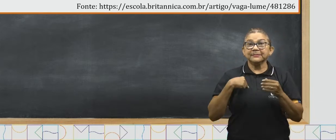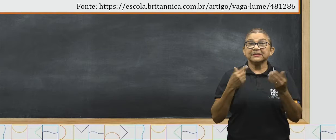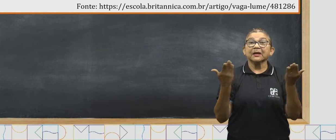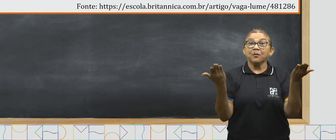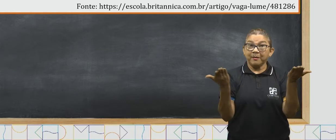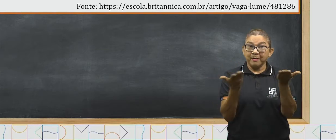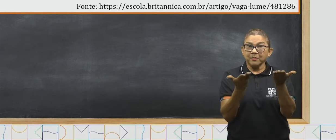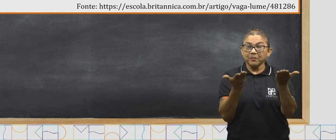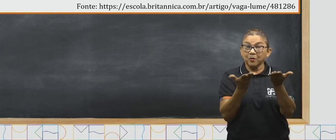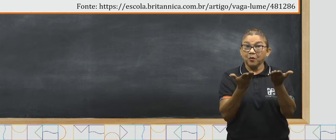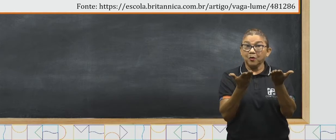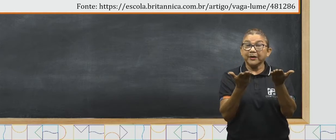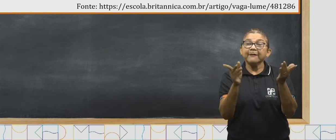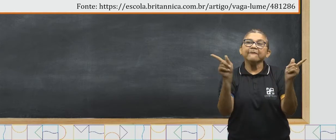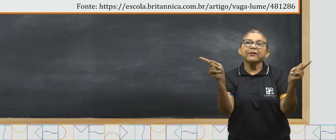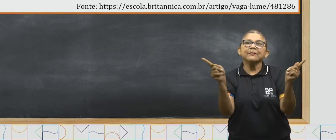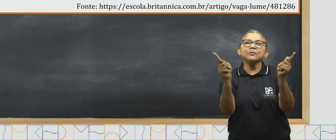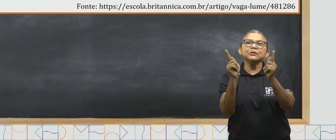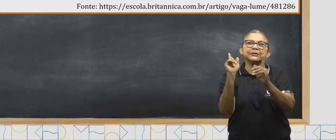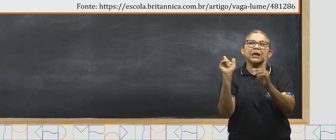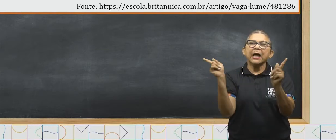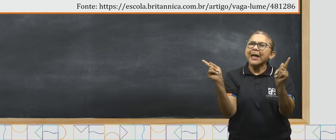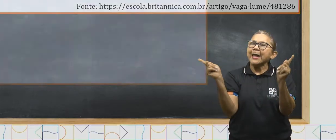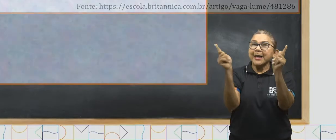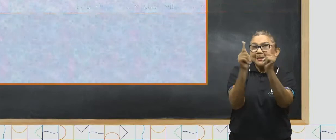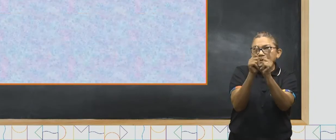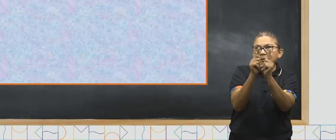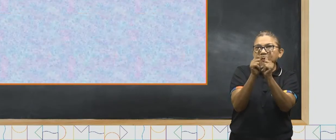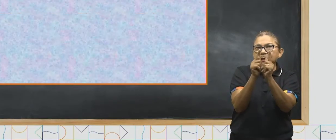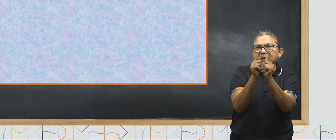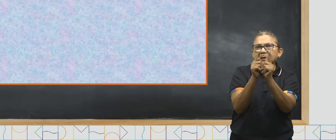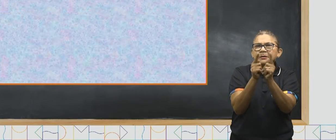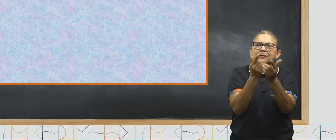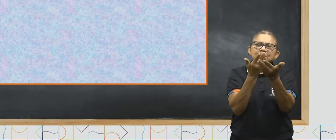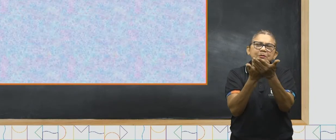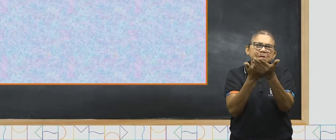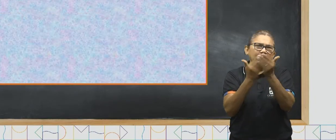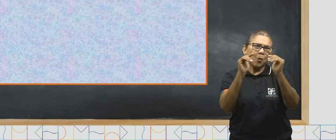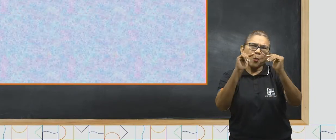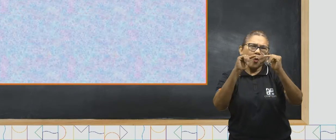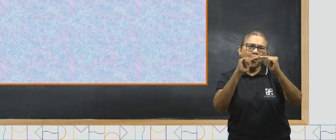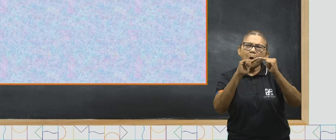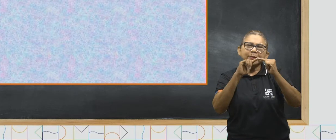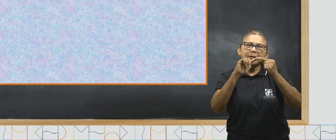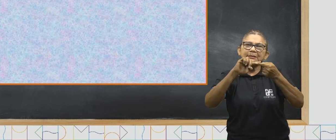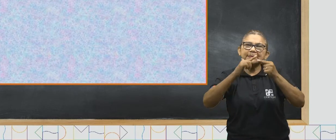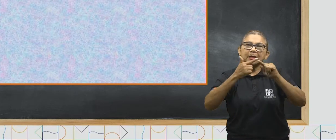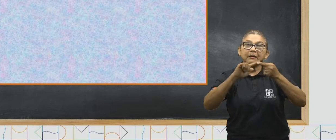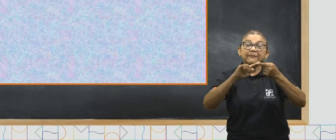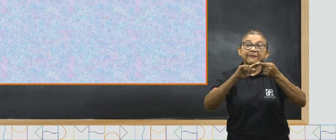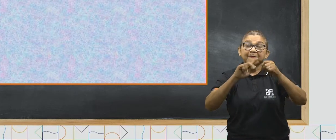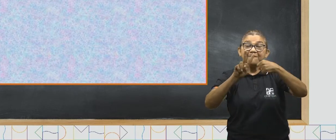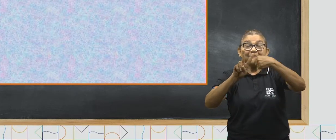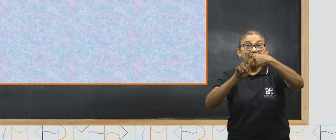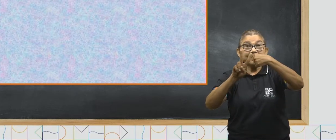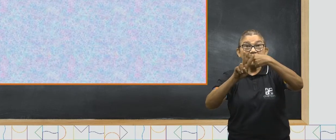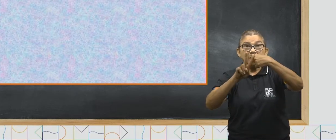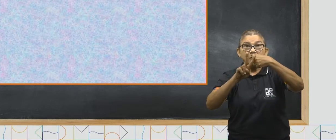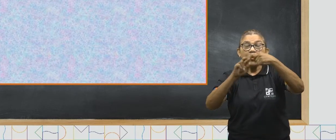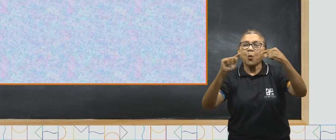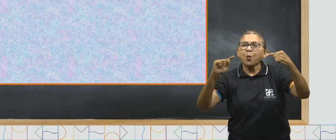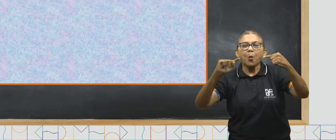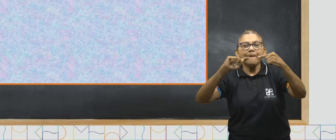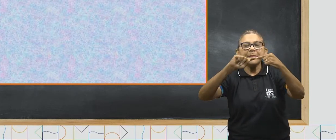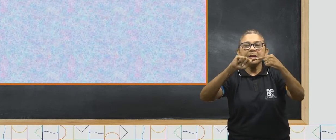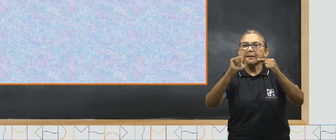faremos um resumo do que estudamos até agora. Concordância verbal é uma combinação